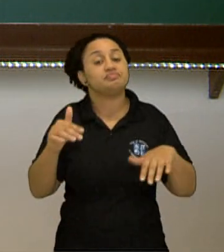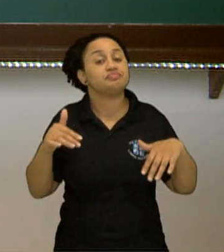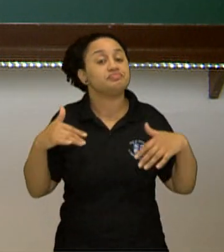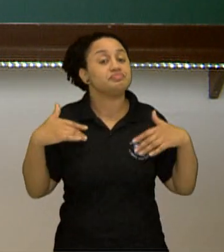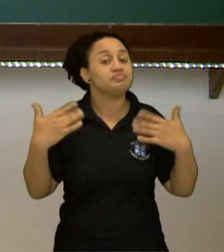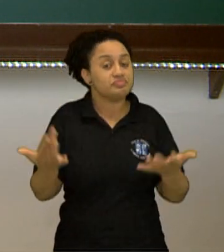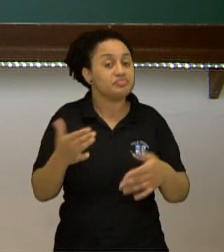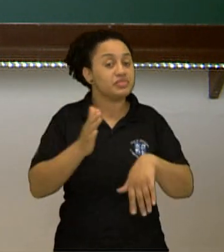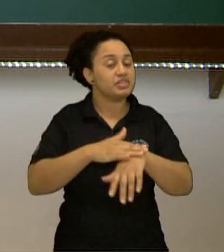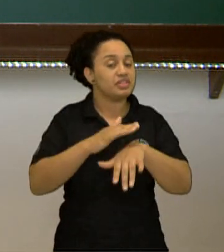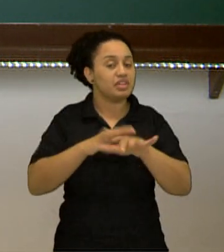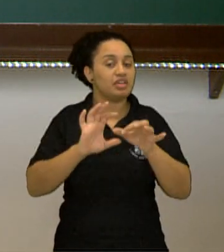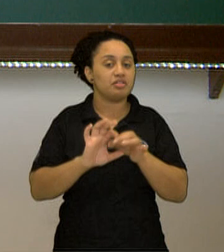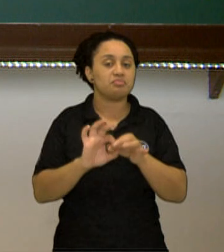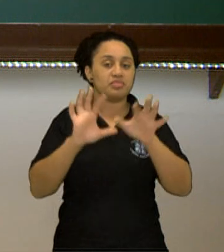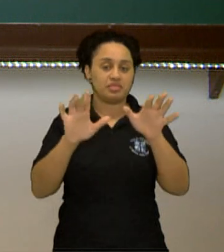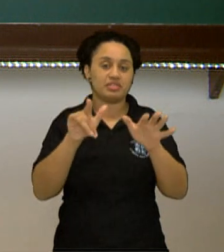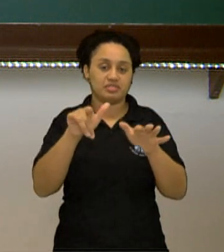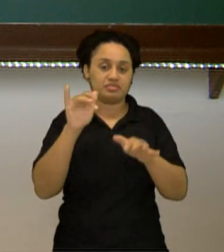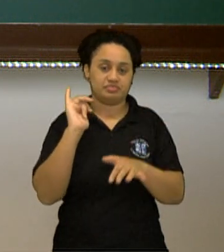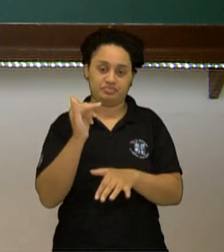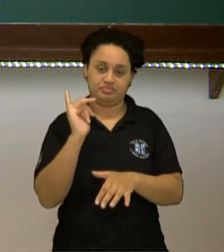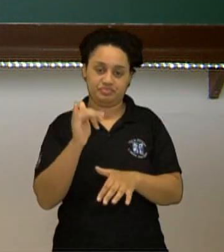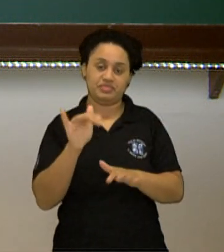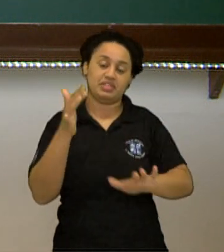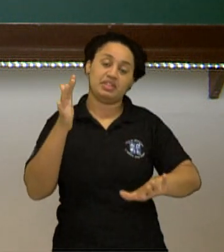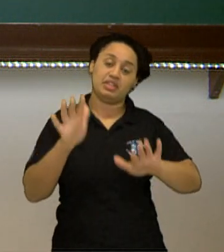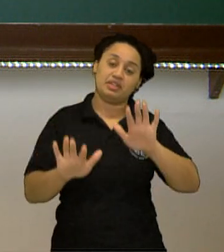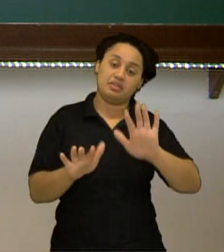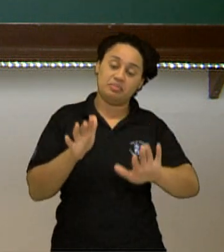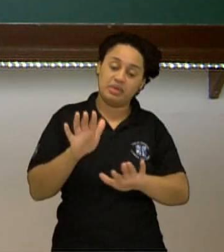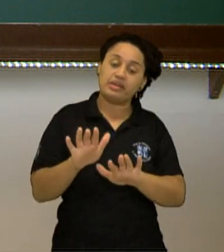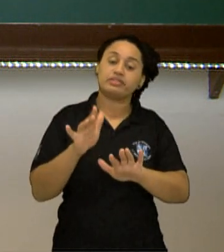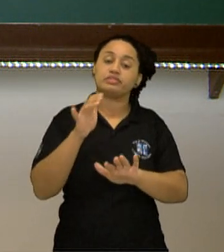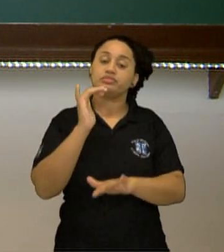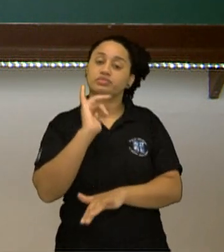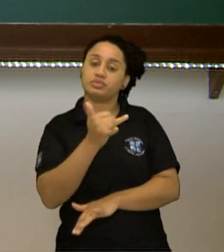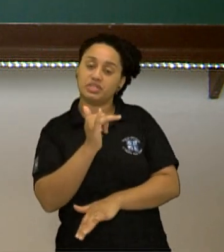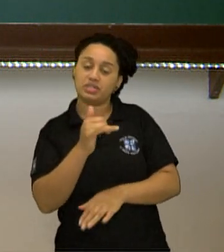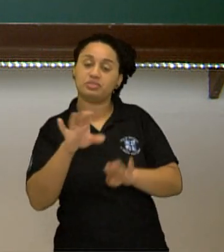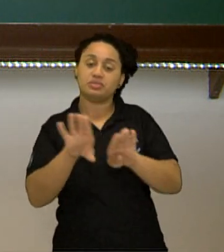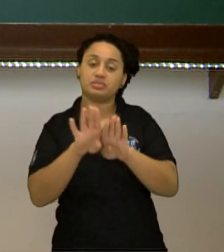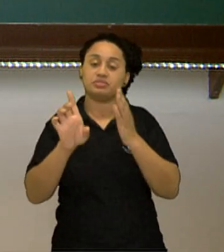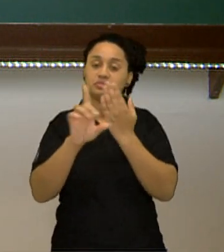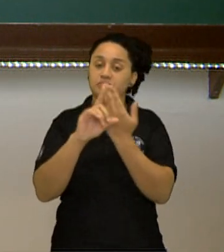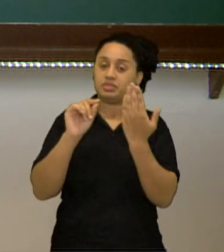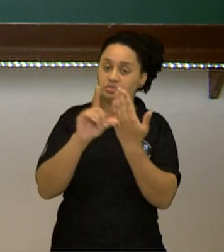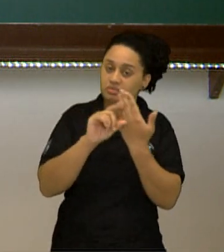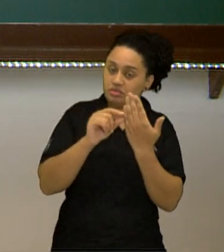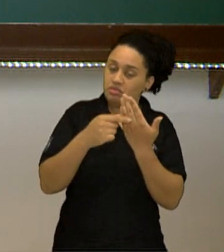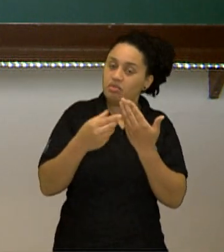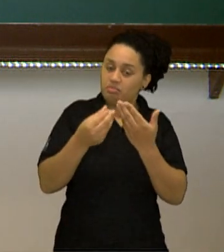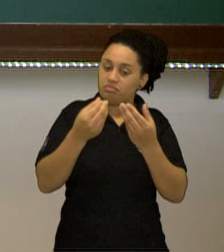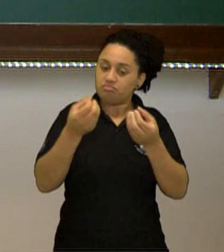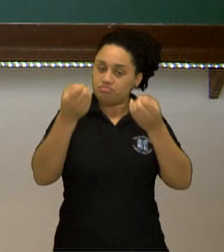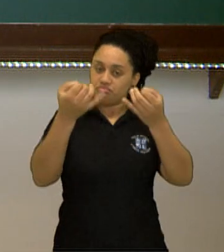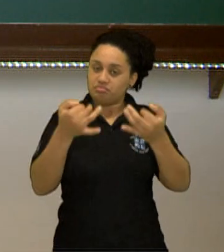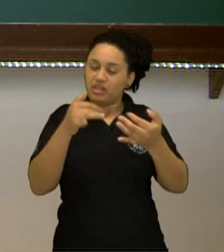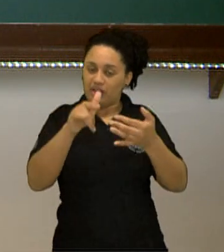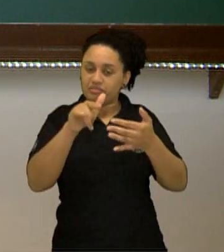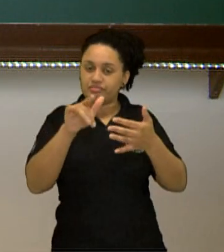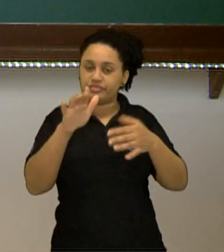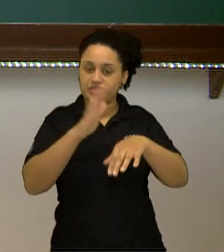é livre dentro do conto. Vai depender muito do narrador e do autor para poder colocar ali para vocês